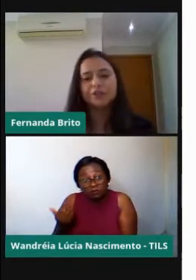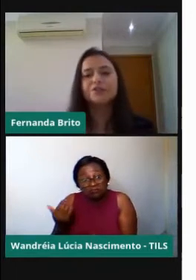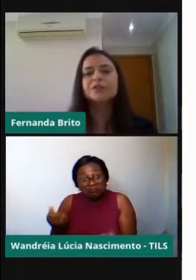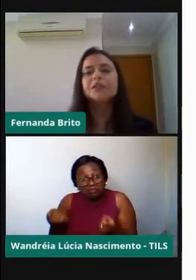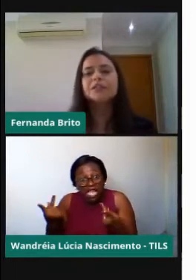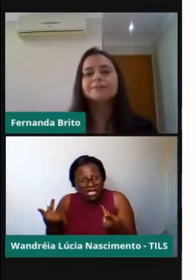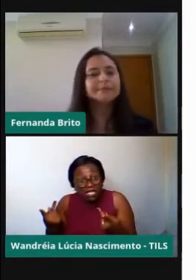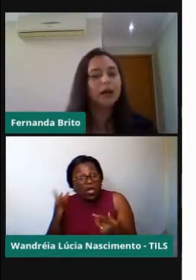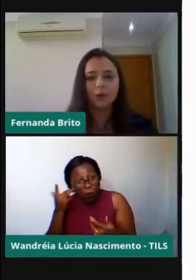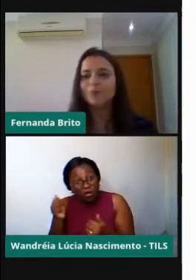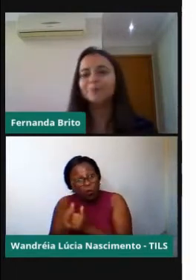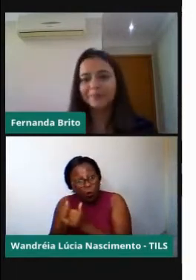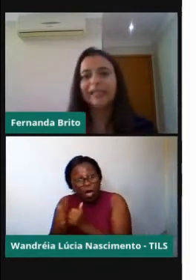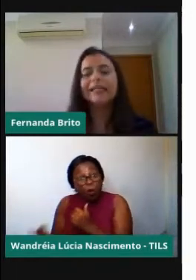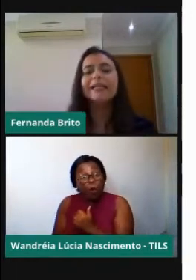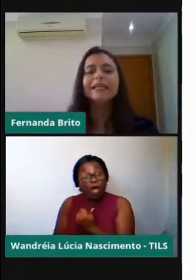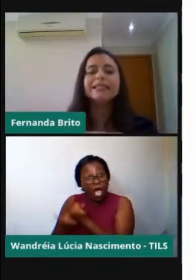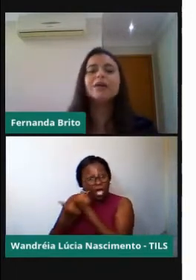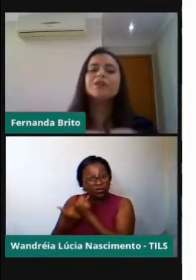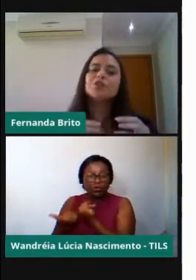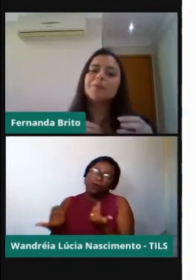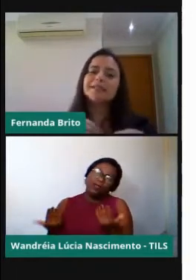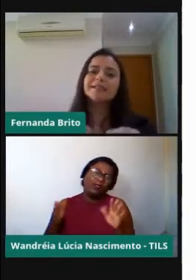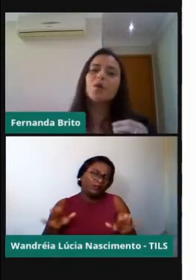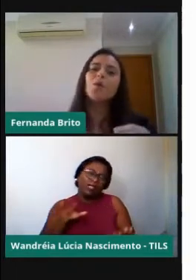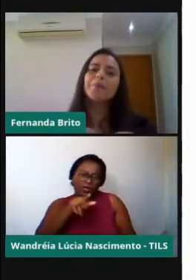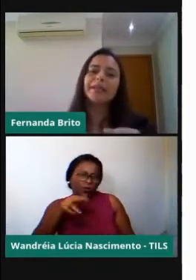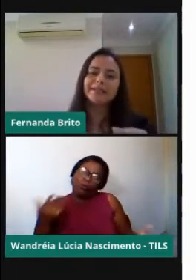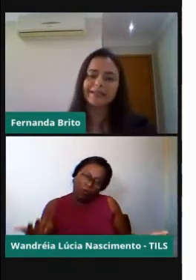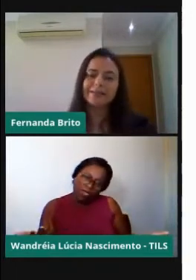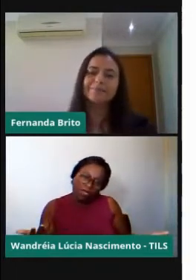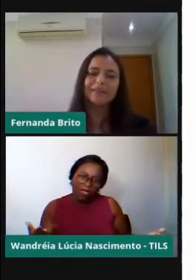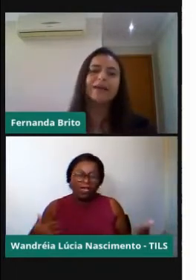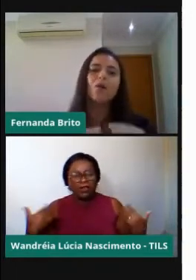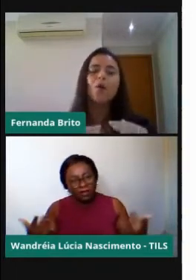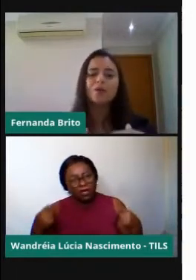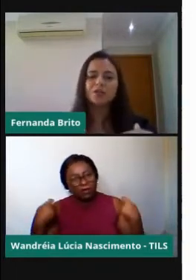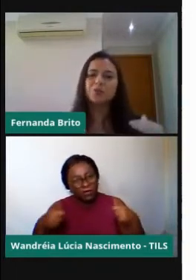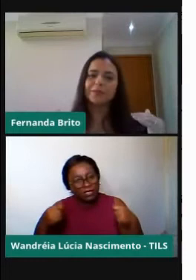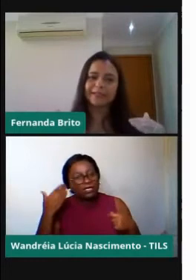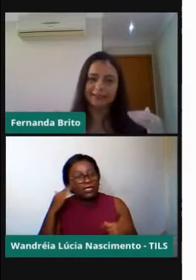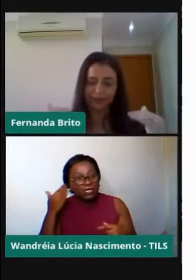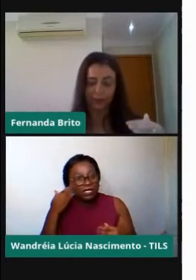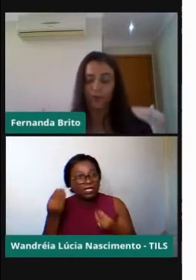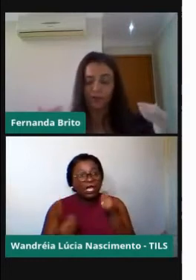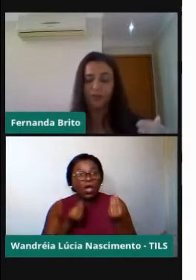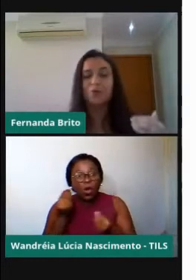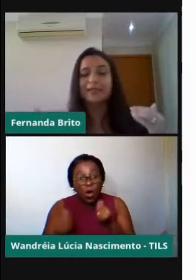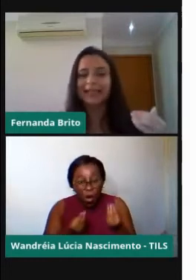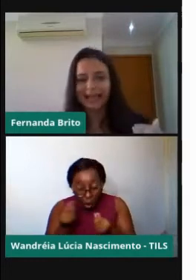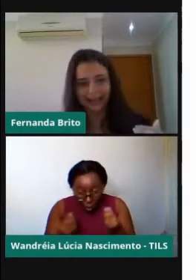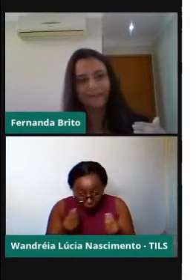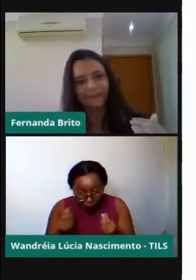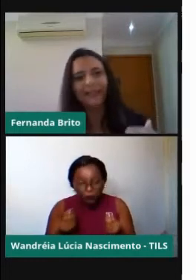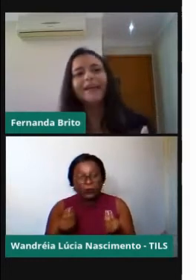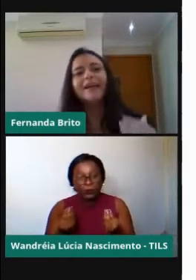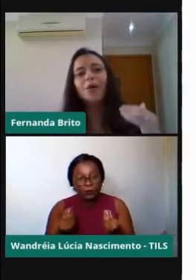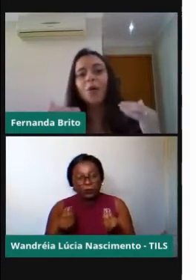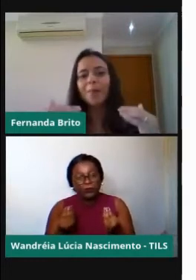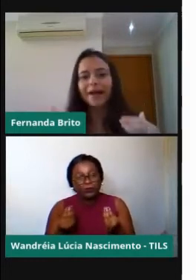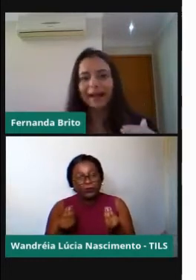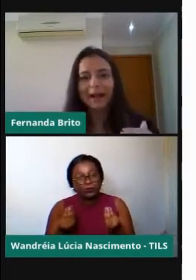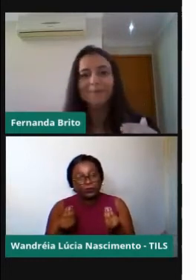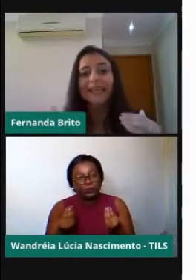sido o arroz. Não, né? Então, a gente precisa compreender, né, como a gente consegue,